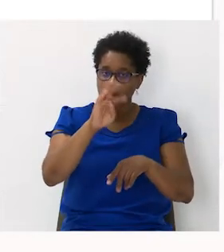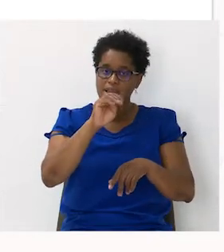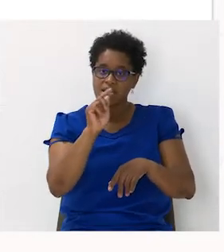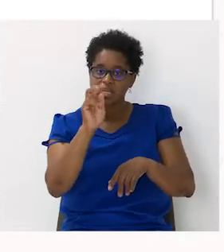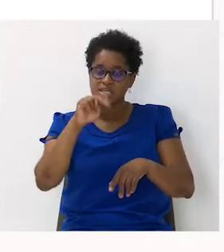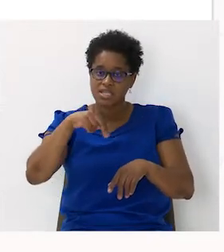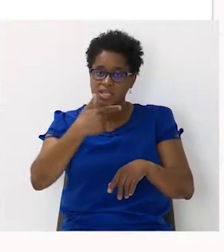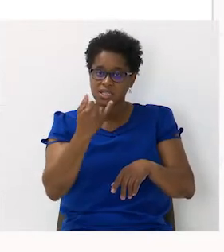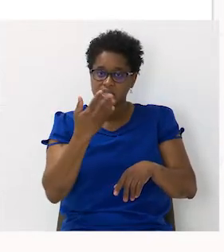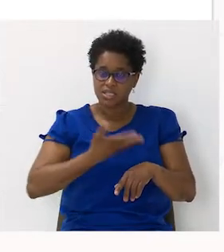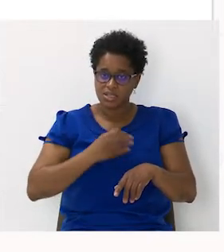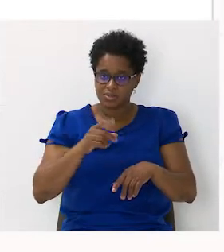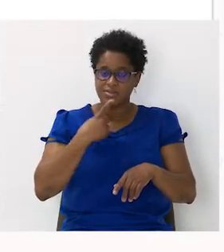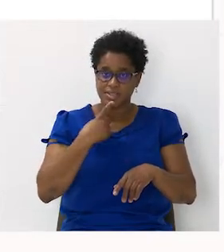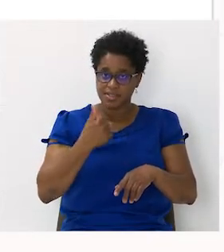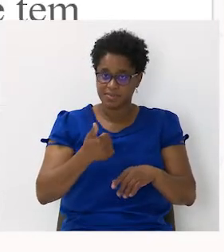sentido. Ok?